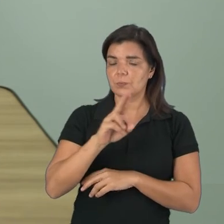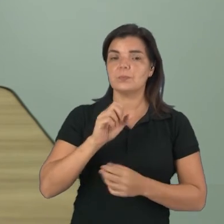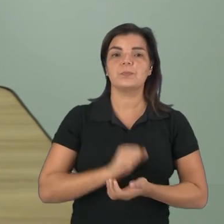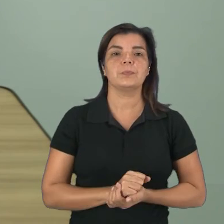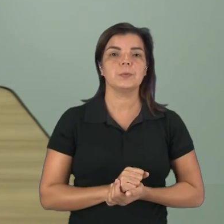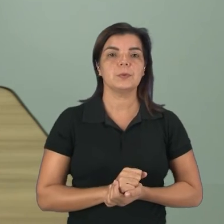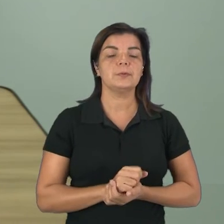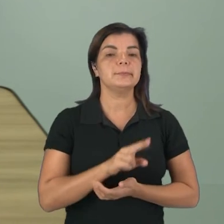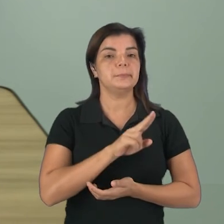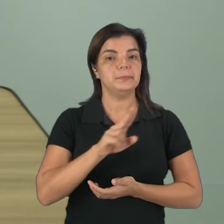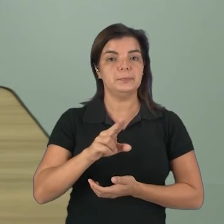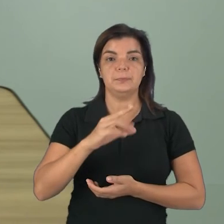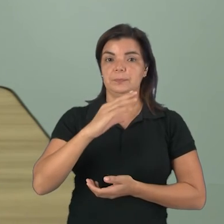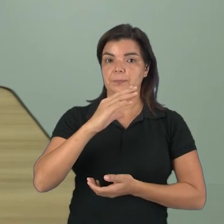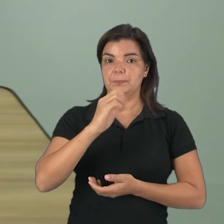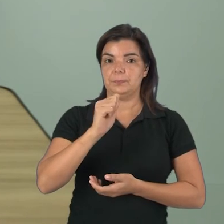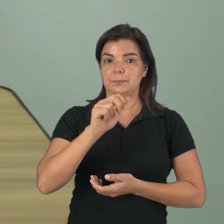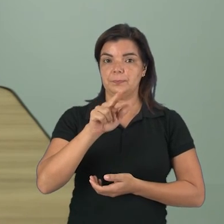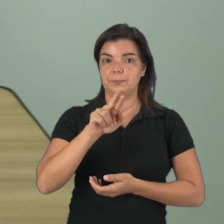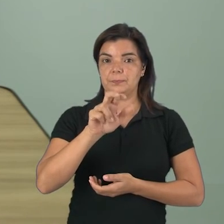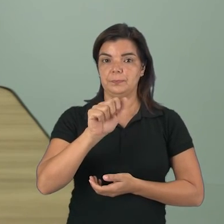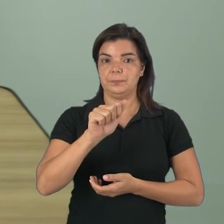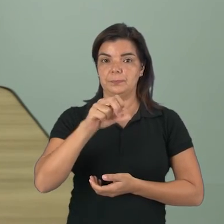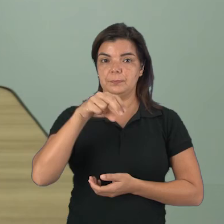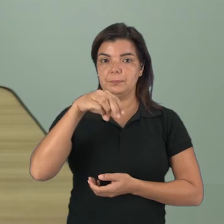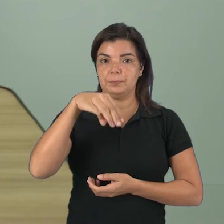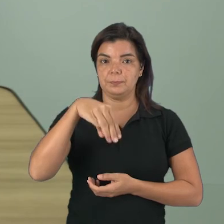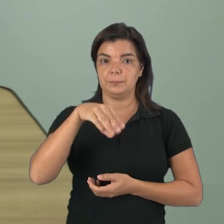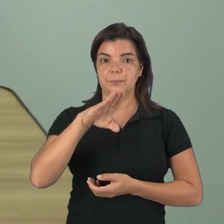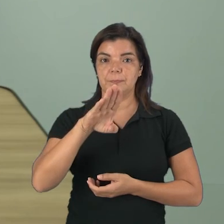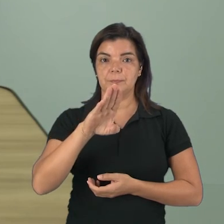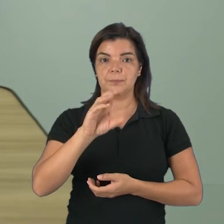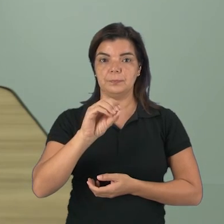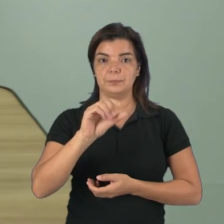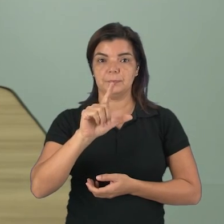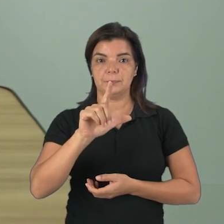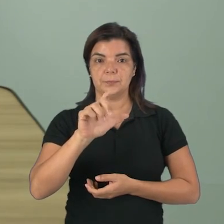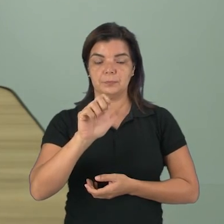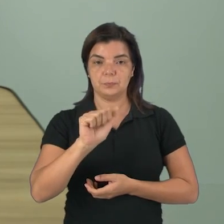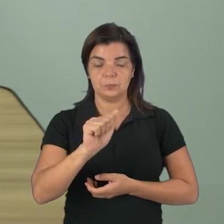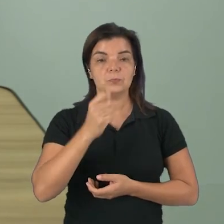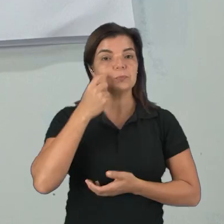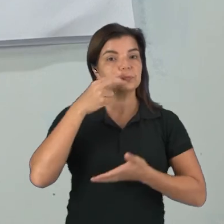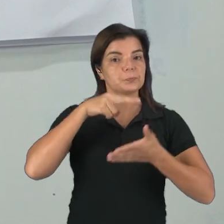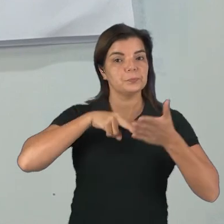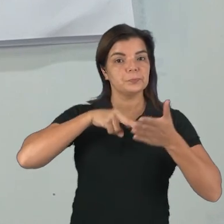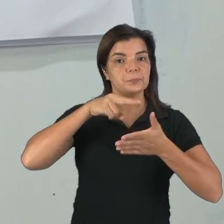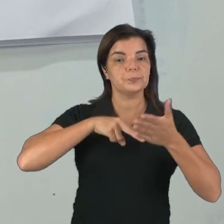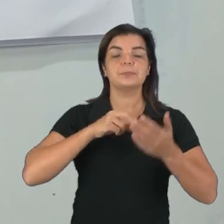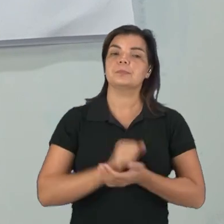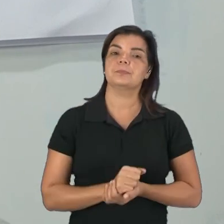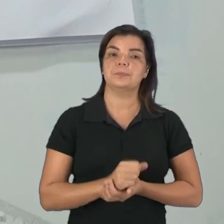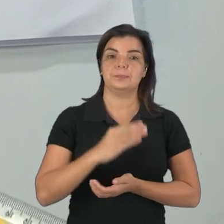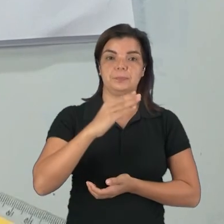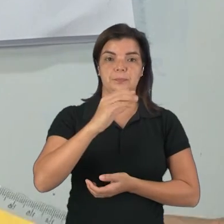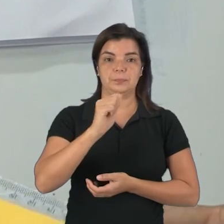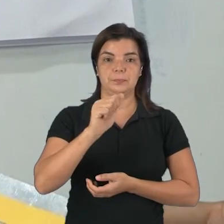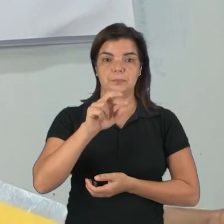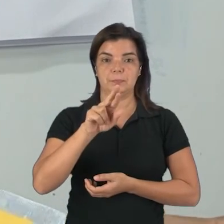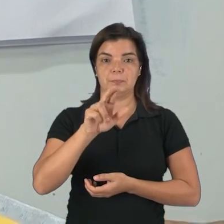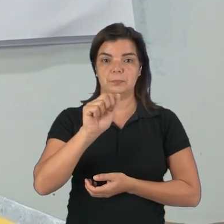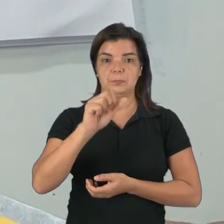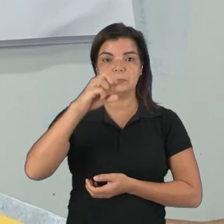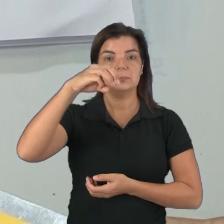Então vamos descobrir que palavra tem dentro do nome Carambola Vamos ler Karan